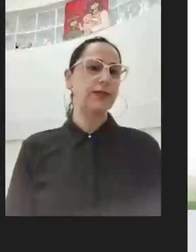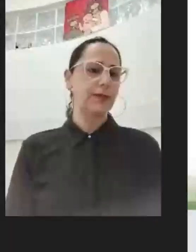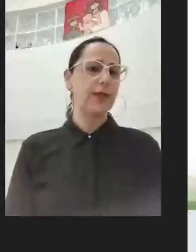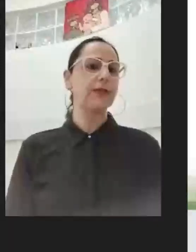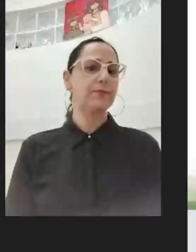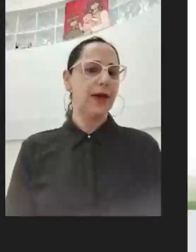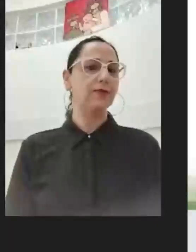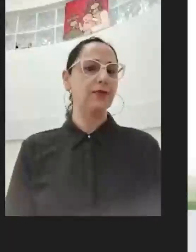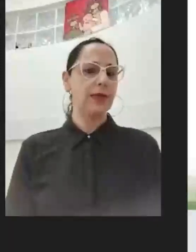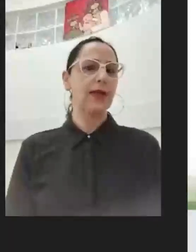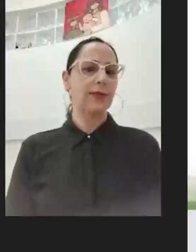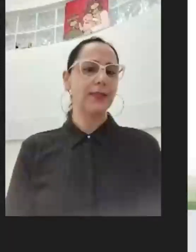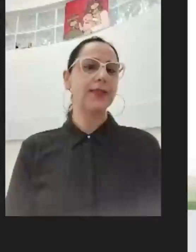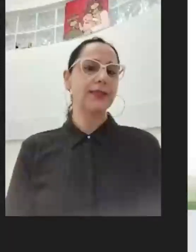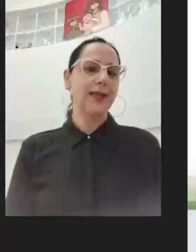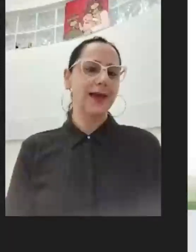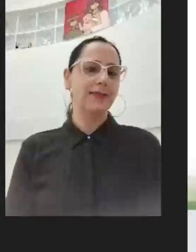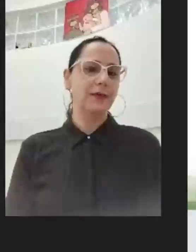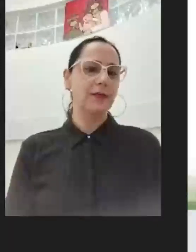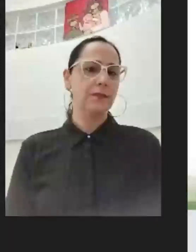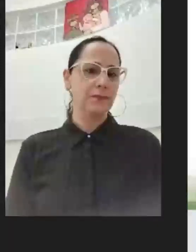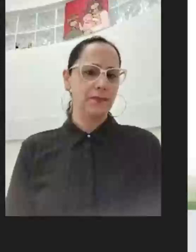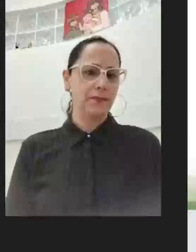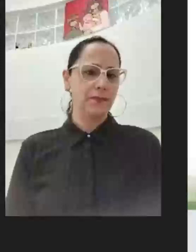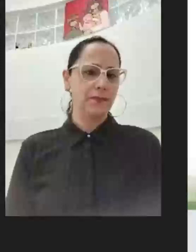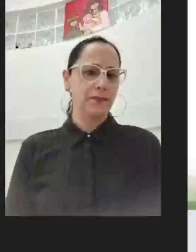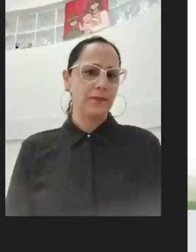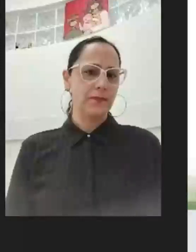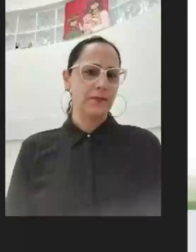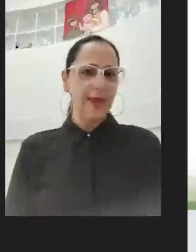dela, você chegando em trabalho de parto ali naquela maternidade.